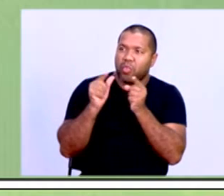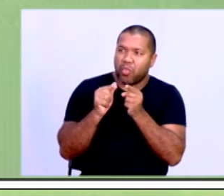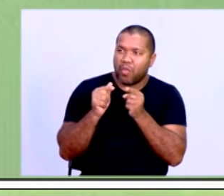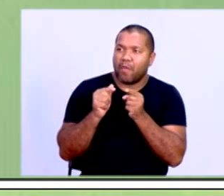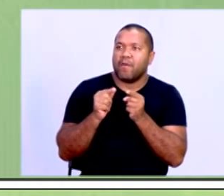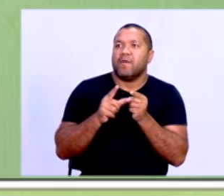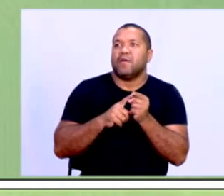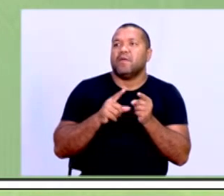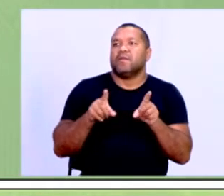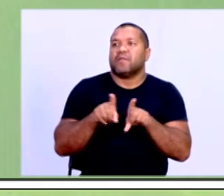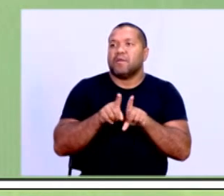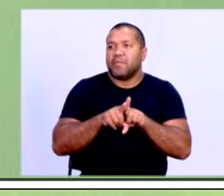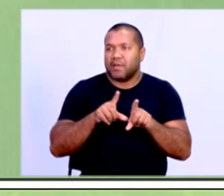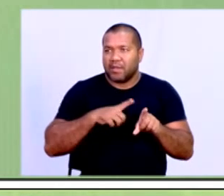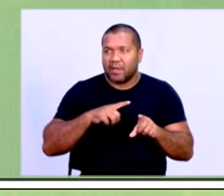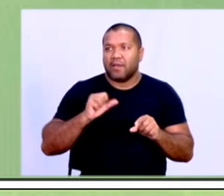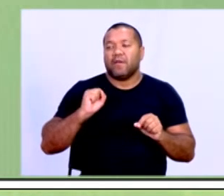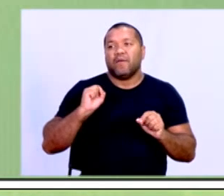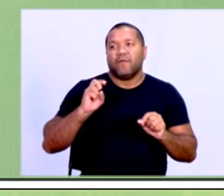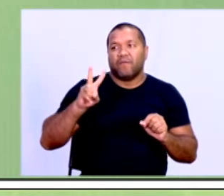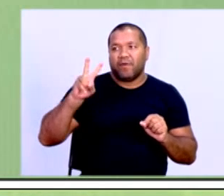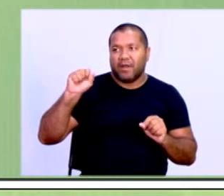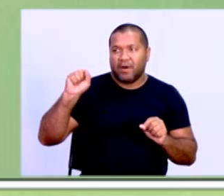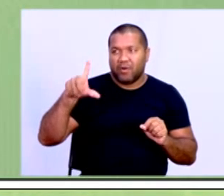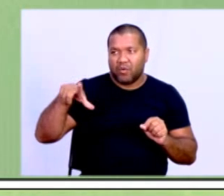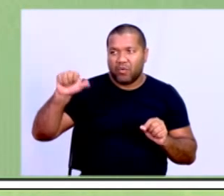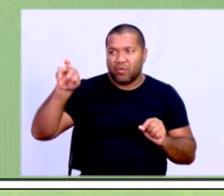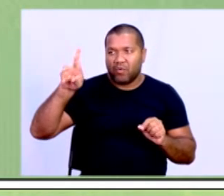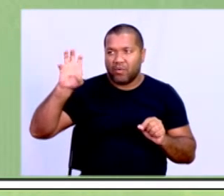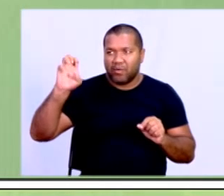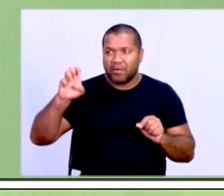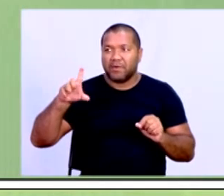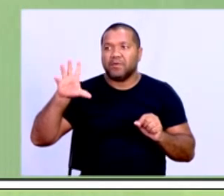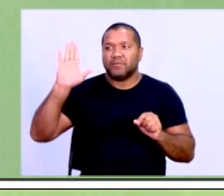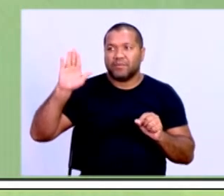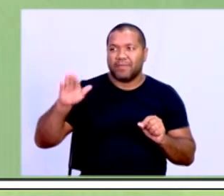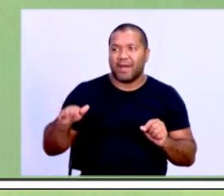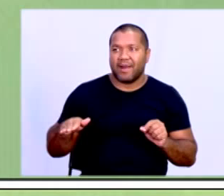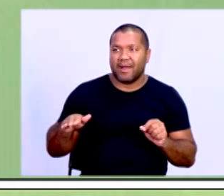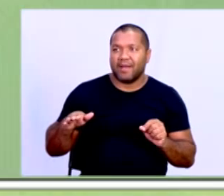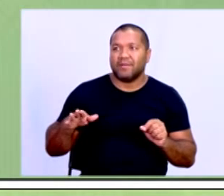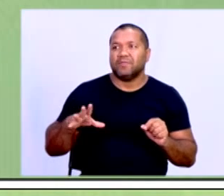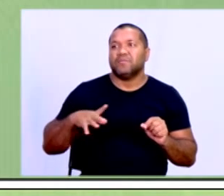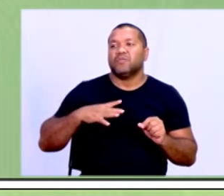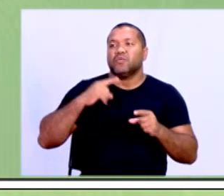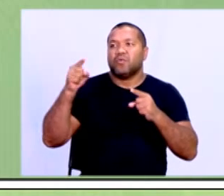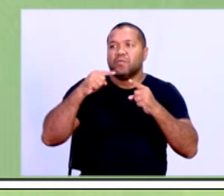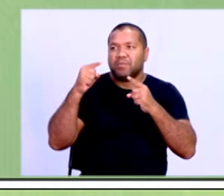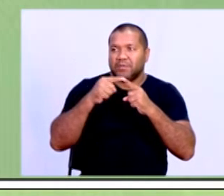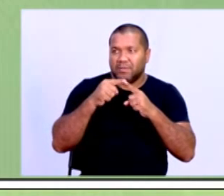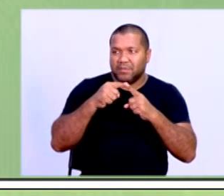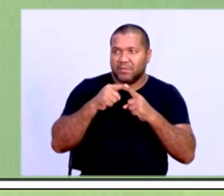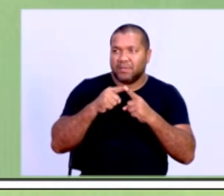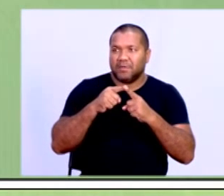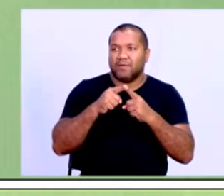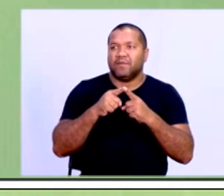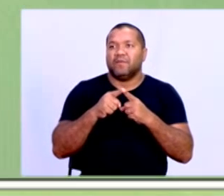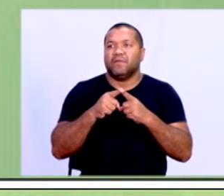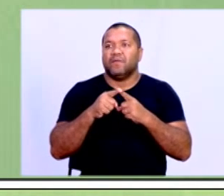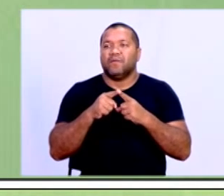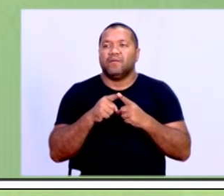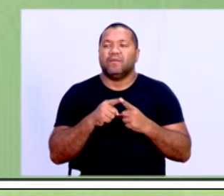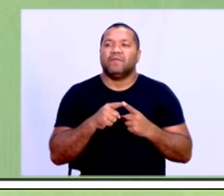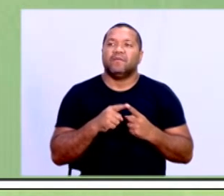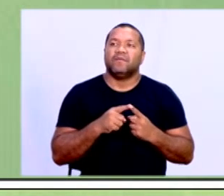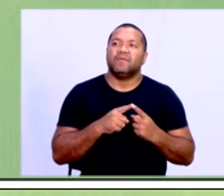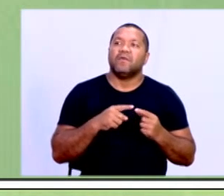abrange valores, princípios e práticas. Como eu falei no início, ele não